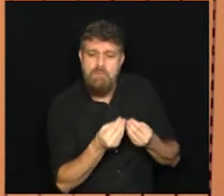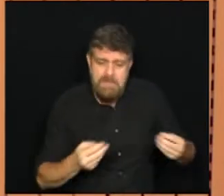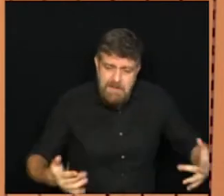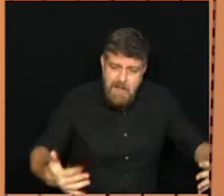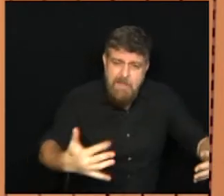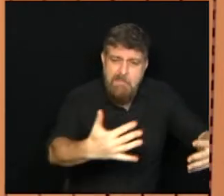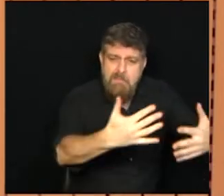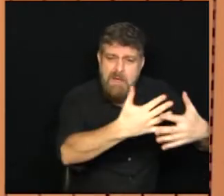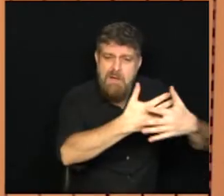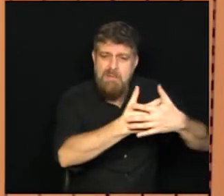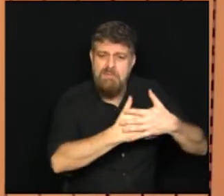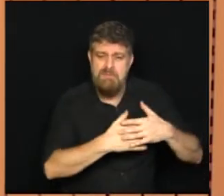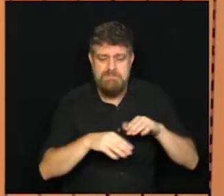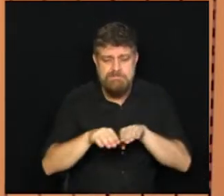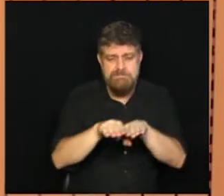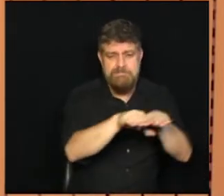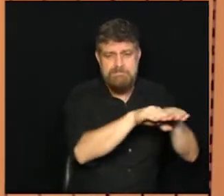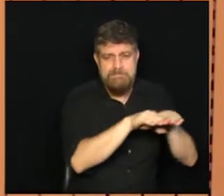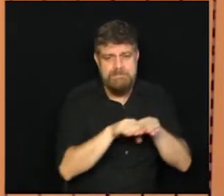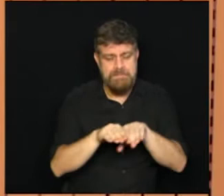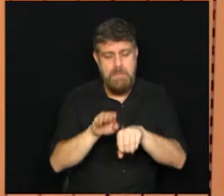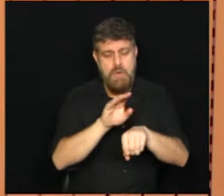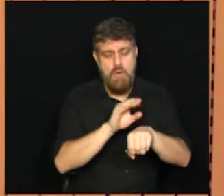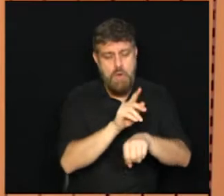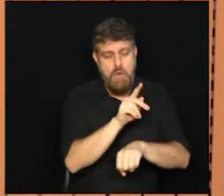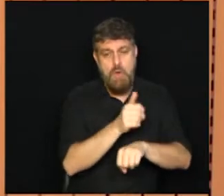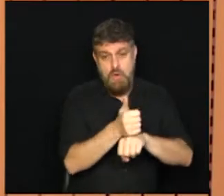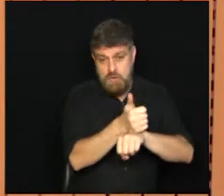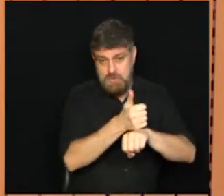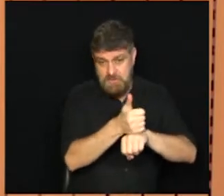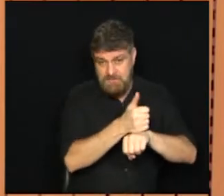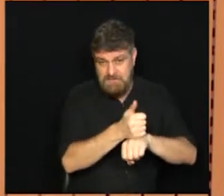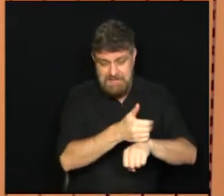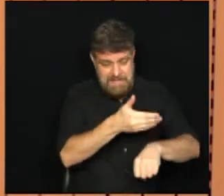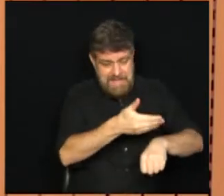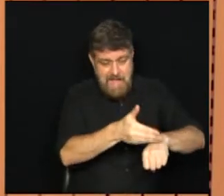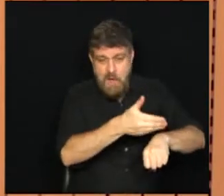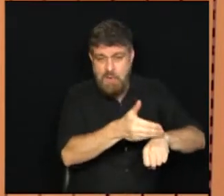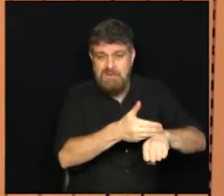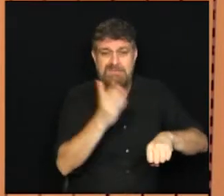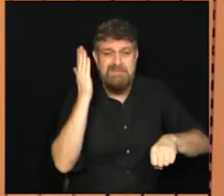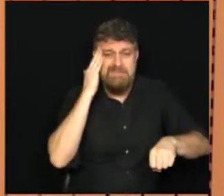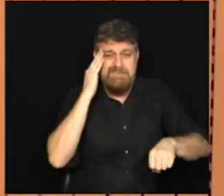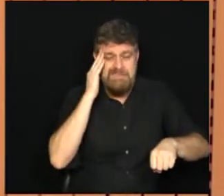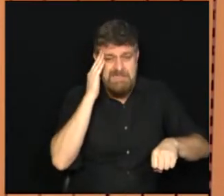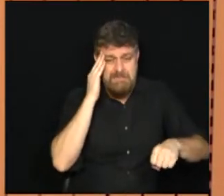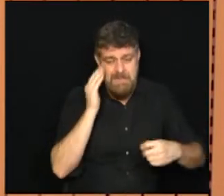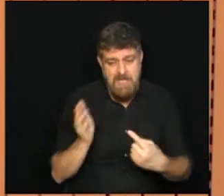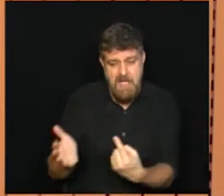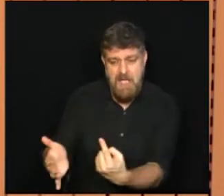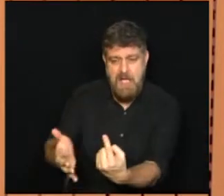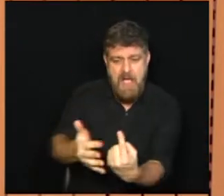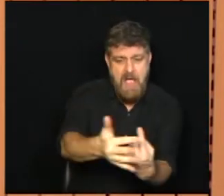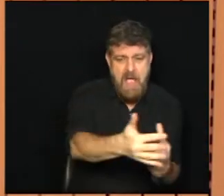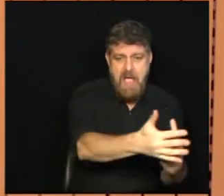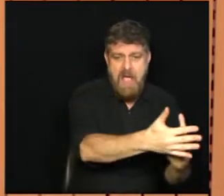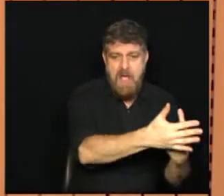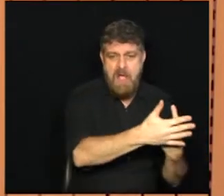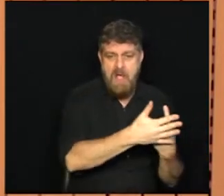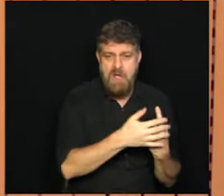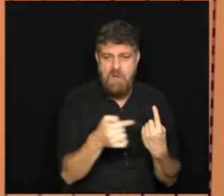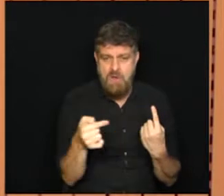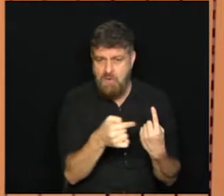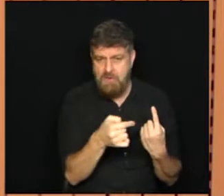um ambiente onde os profissionais estejam preparados para receber essas crianças que estão trazendo